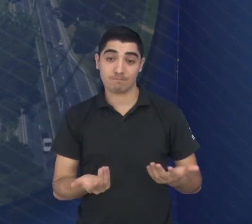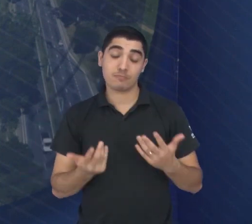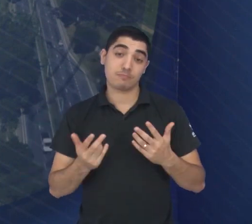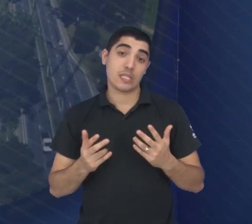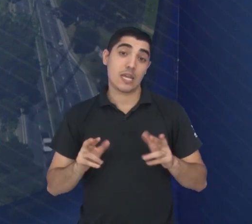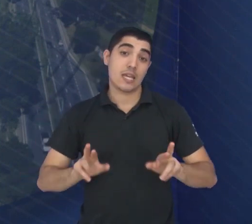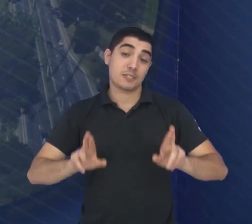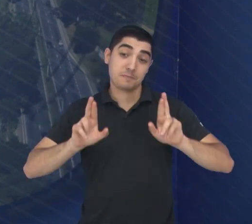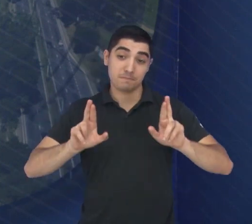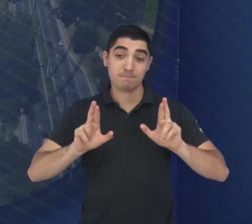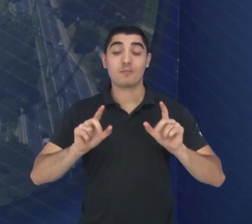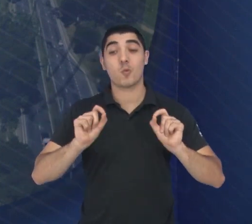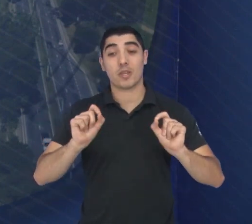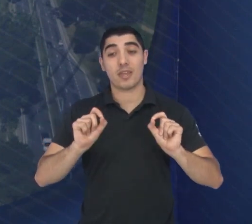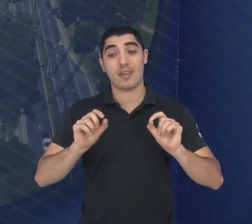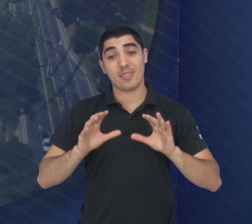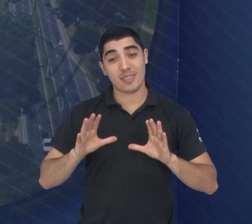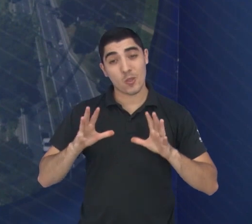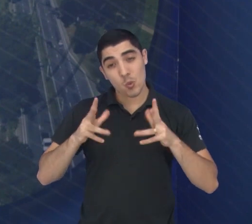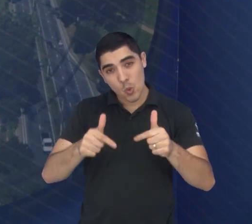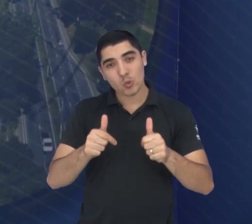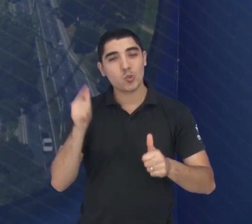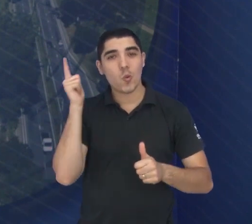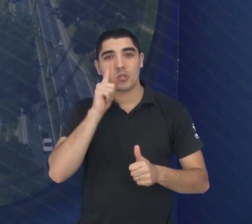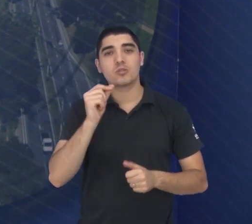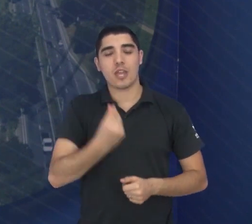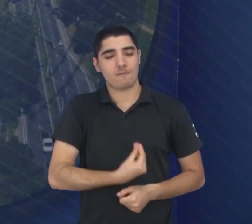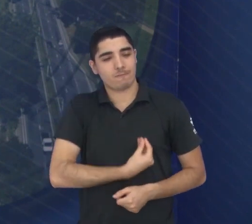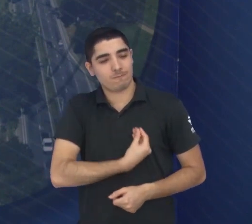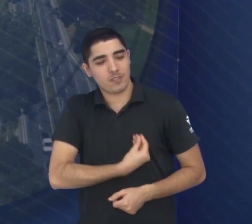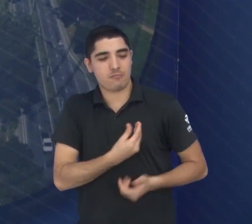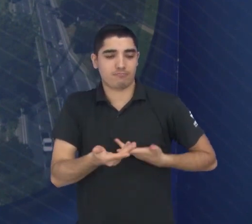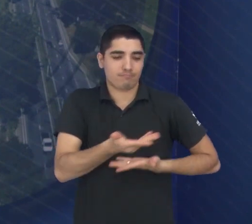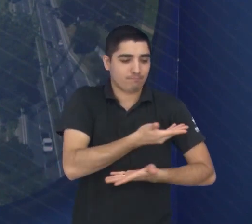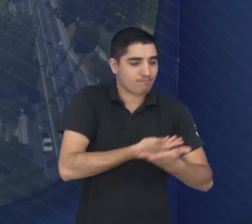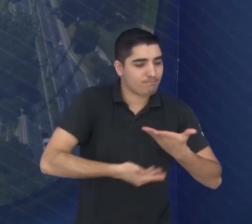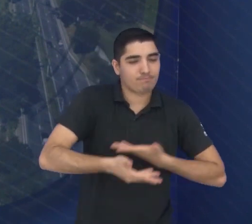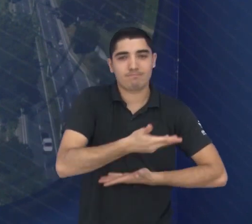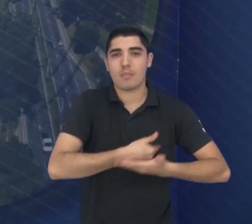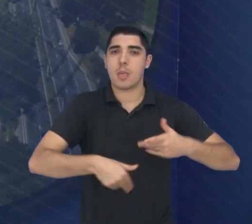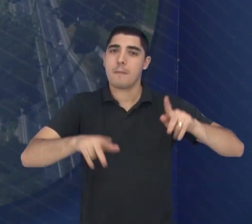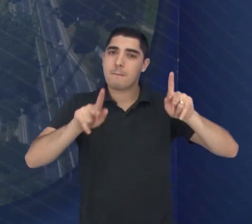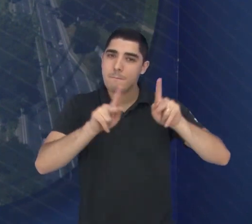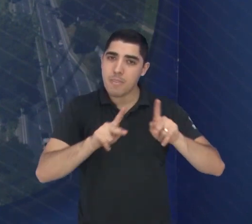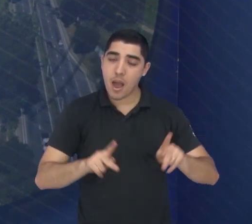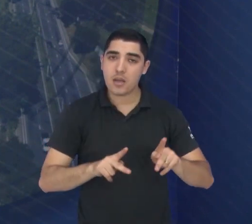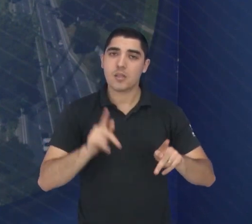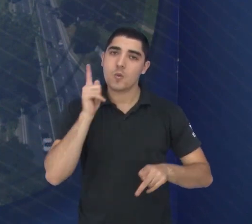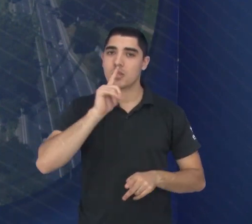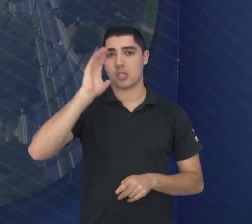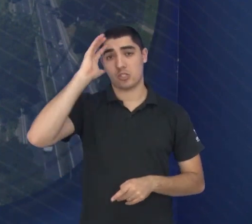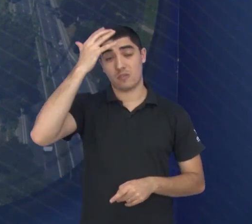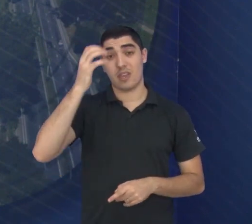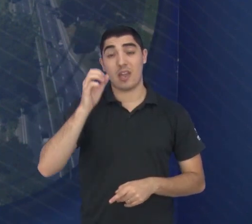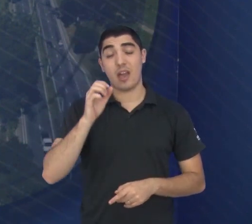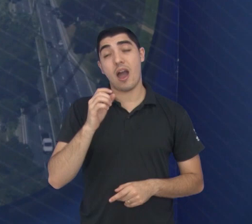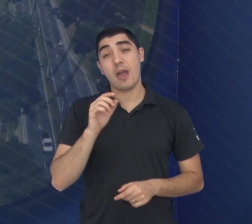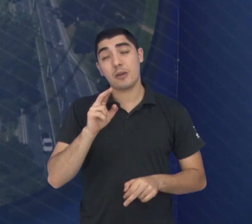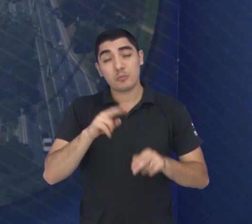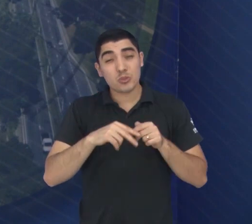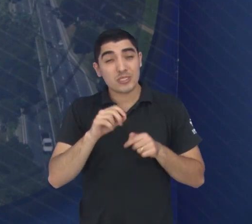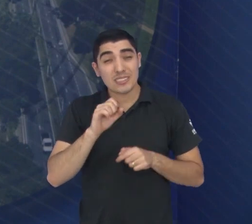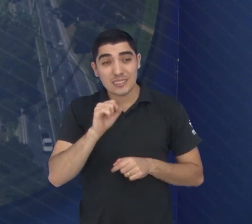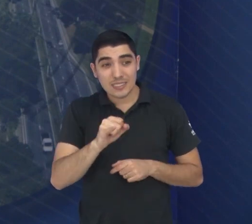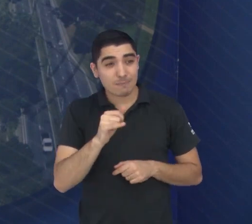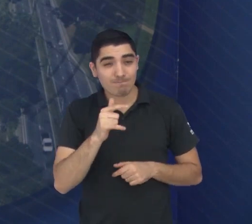mais leves, não é mesmo, Eduardo? Que as pessoas consigam resolver e só, né, em último caso mesmo,